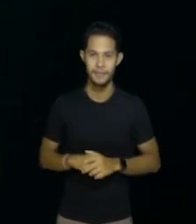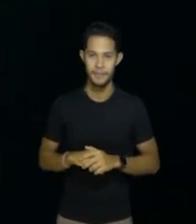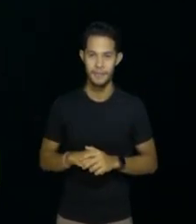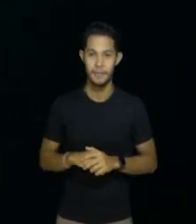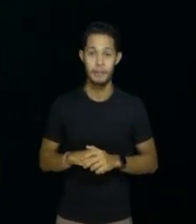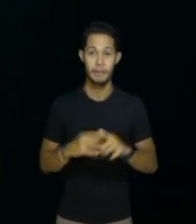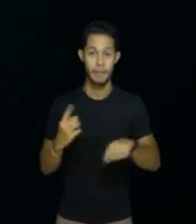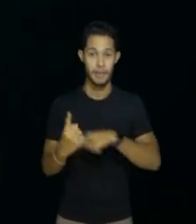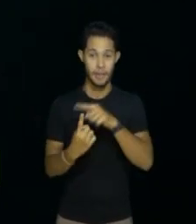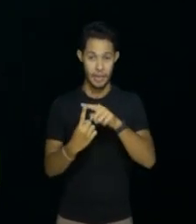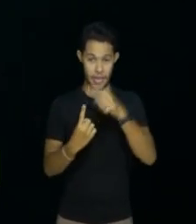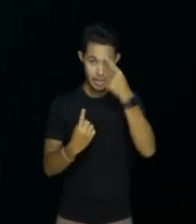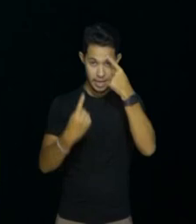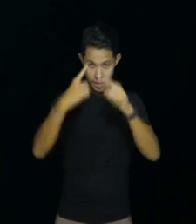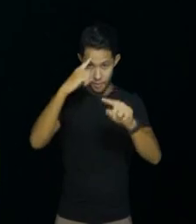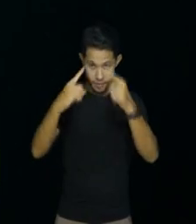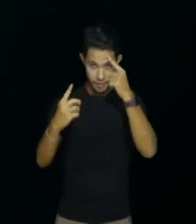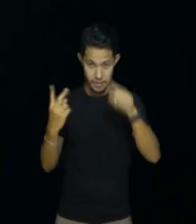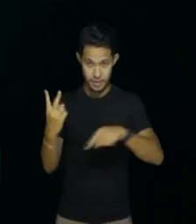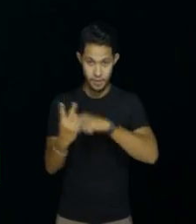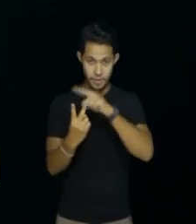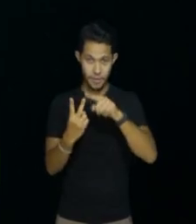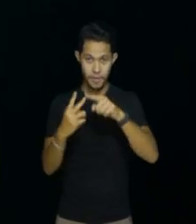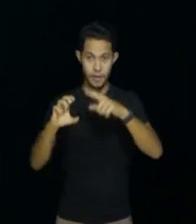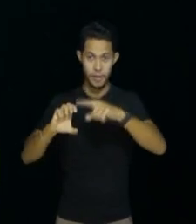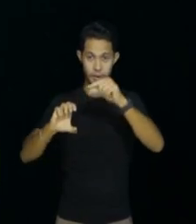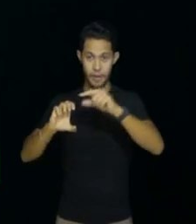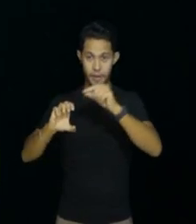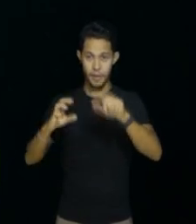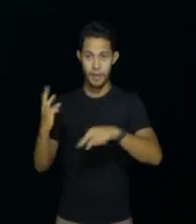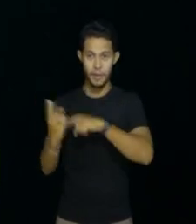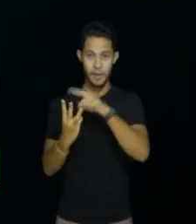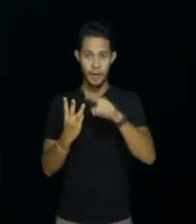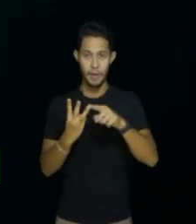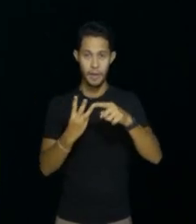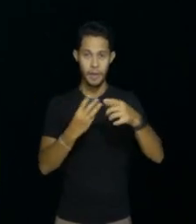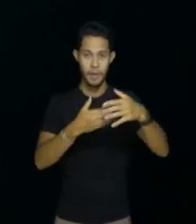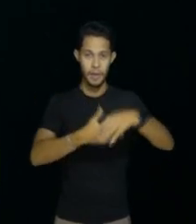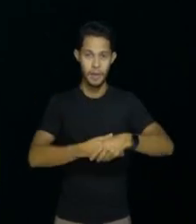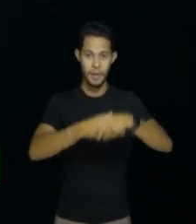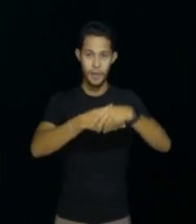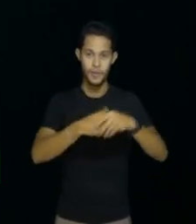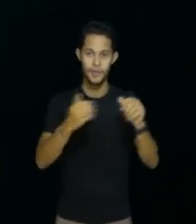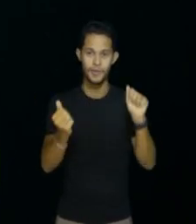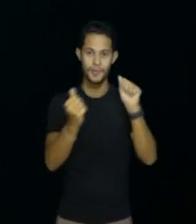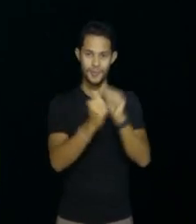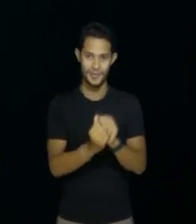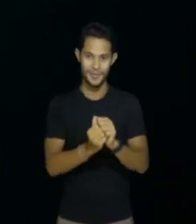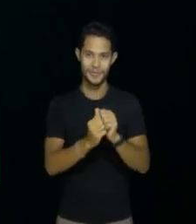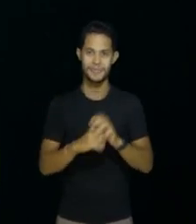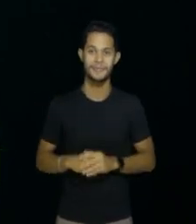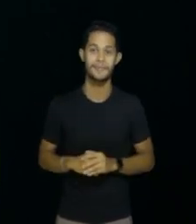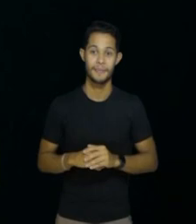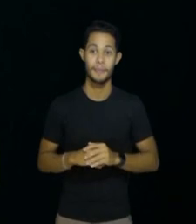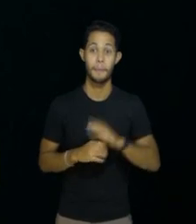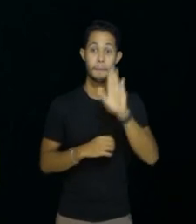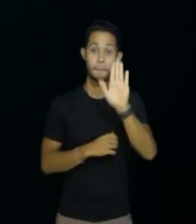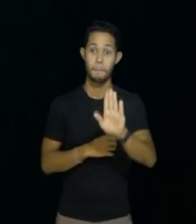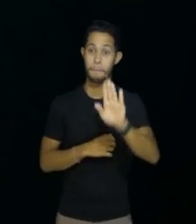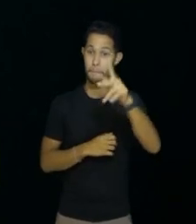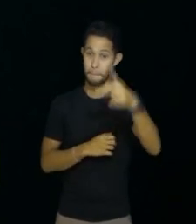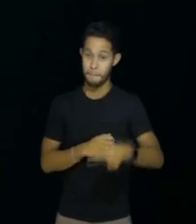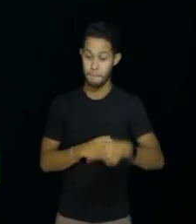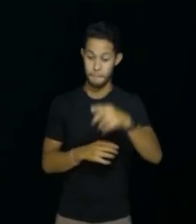inovação, empreendedorismo e cooperar para dar as mãos. Mas um grande valor de Blumenau é a inovação e o